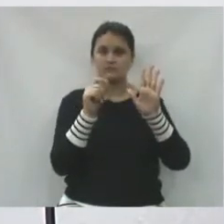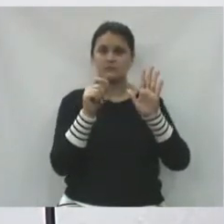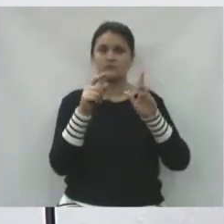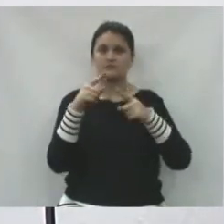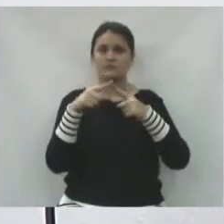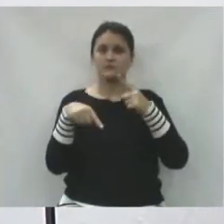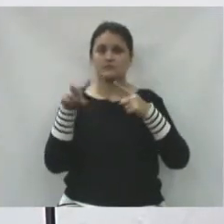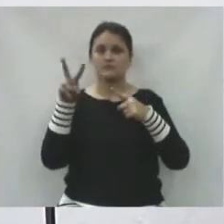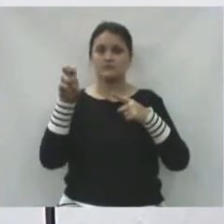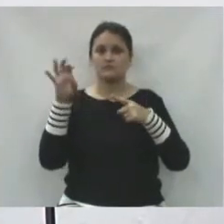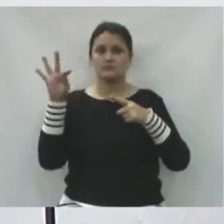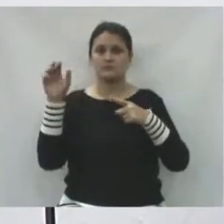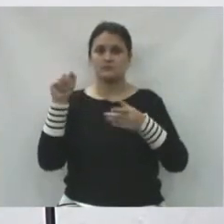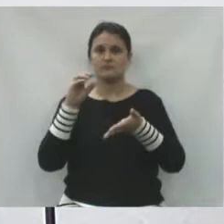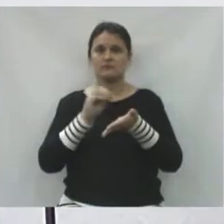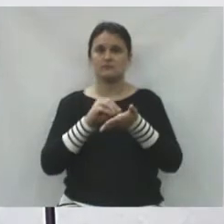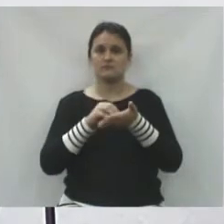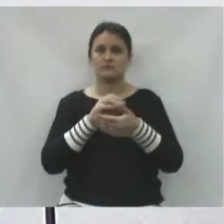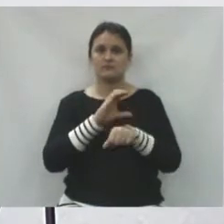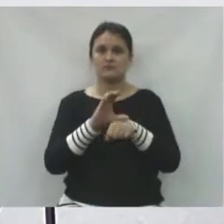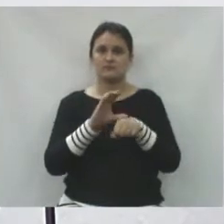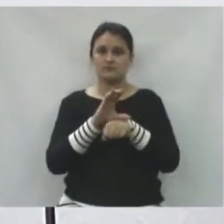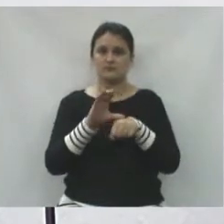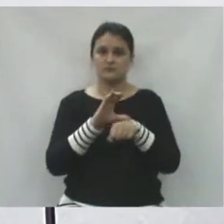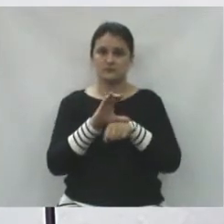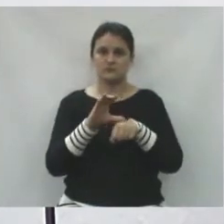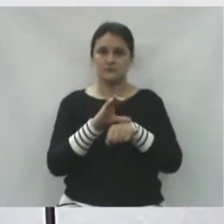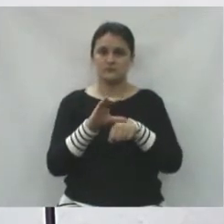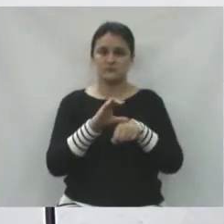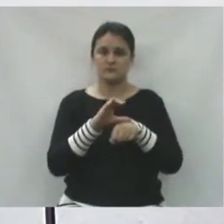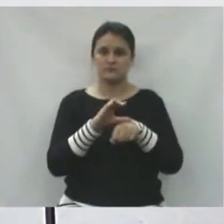está sendo vetado por inconstitucionalidade